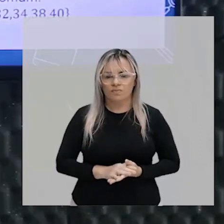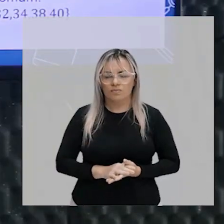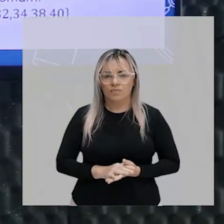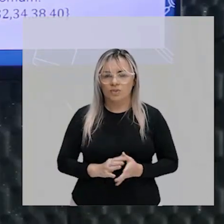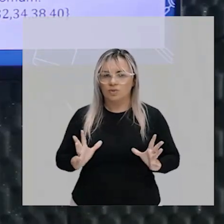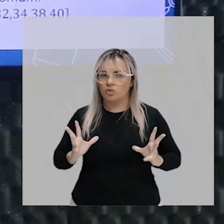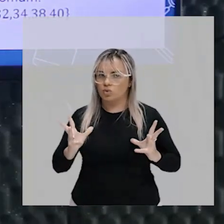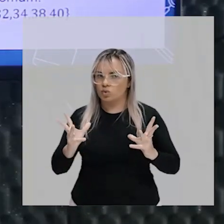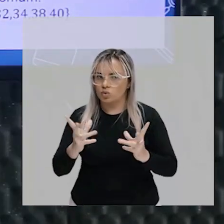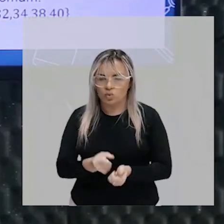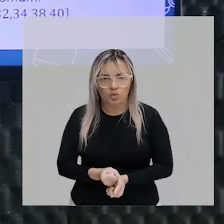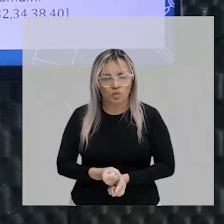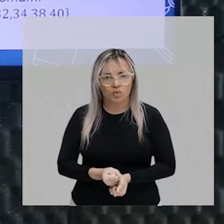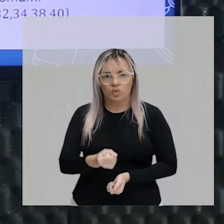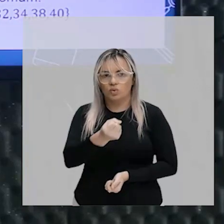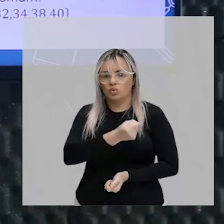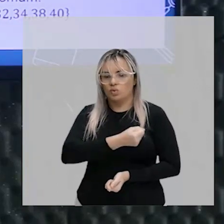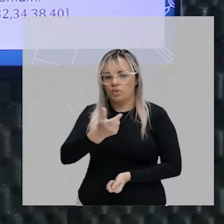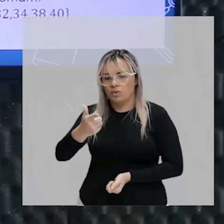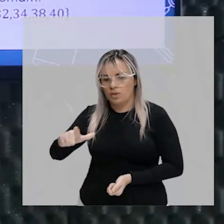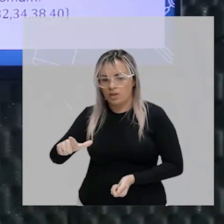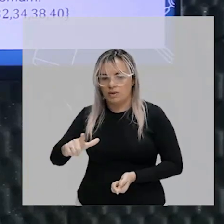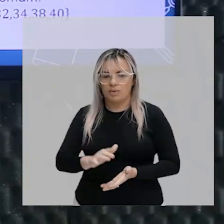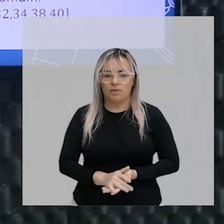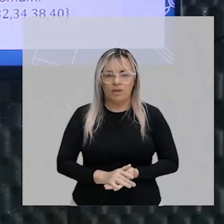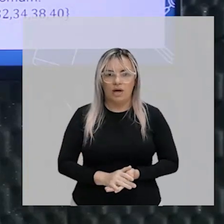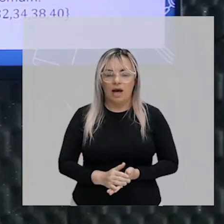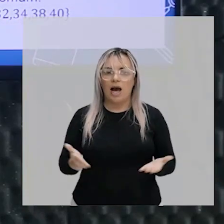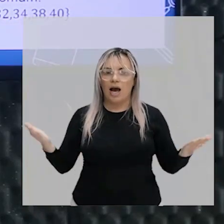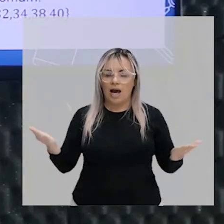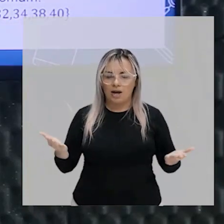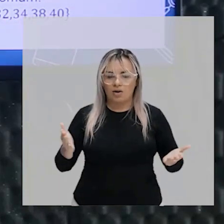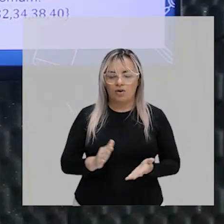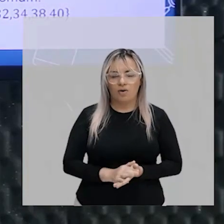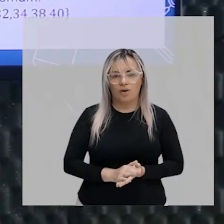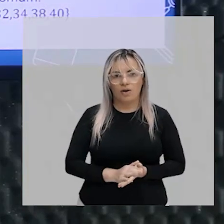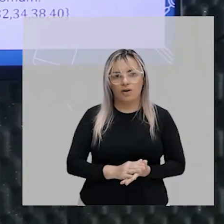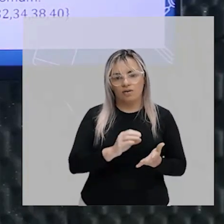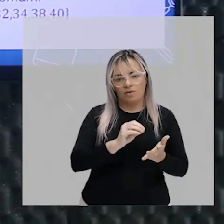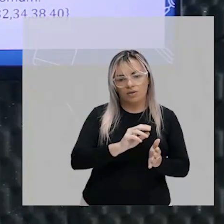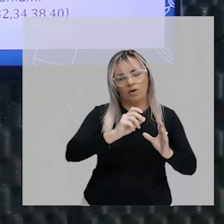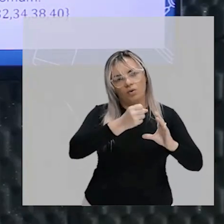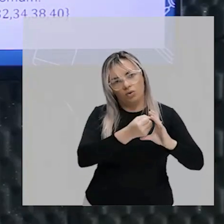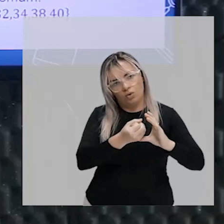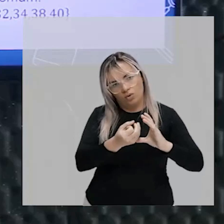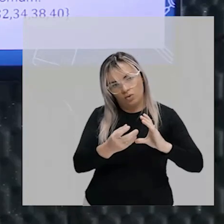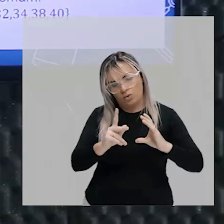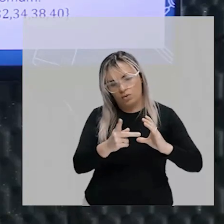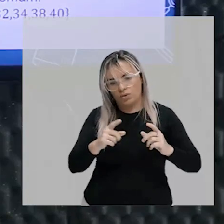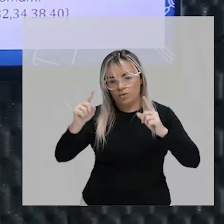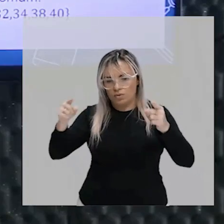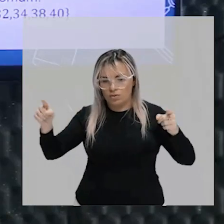todos esses que estão em destaque aqui olha quem sobrou 2 4 8 10